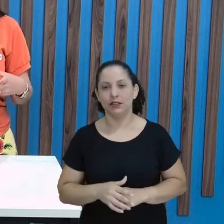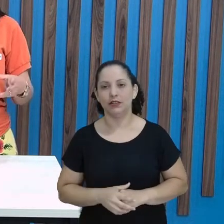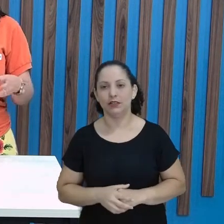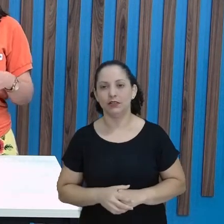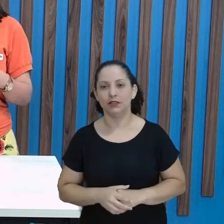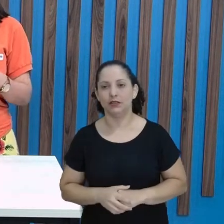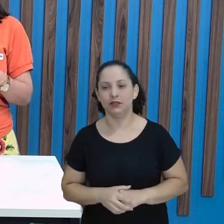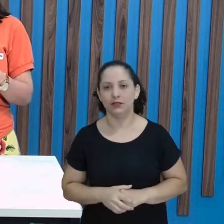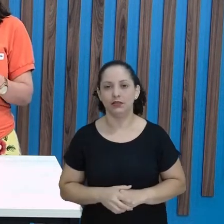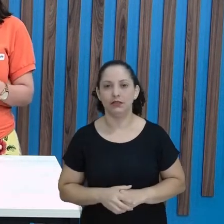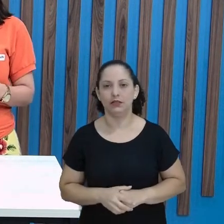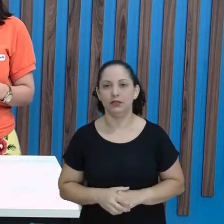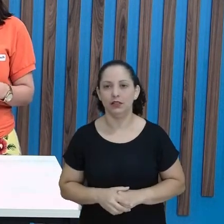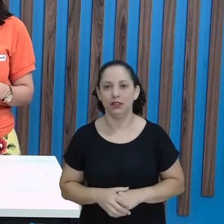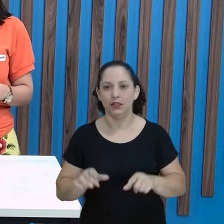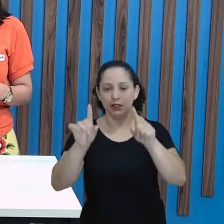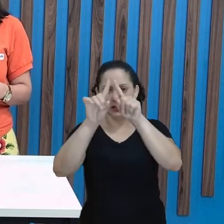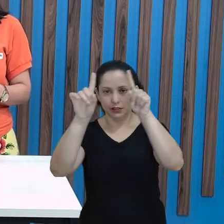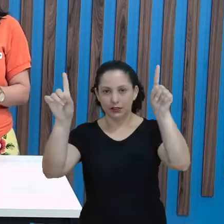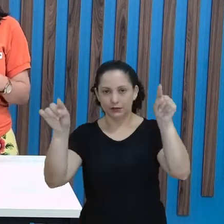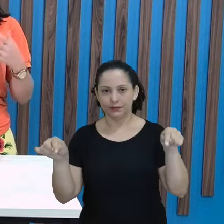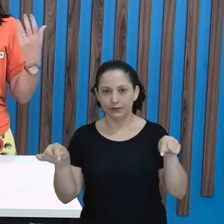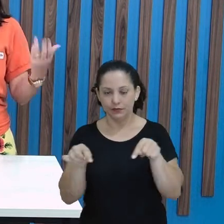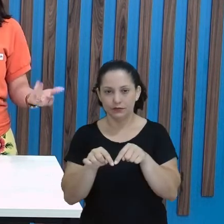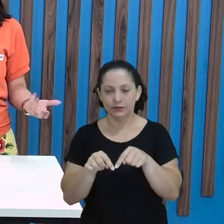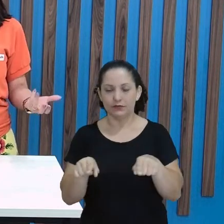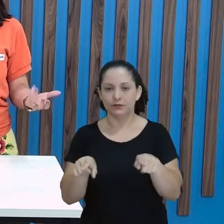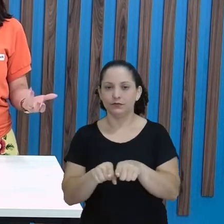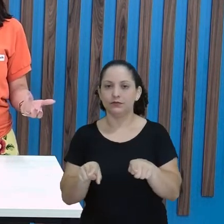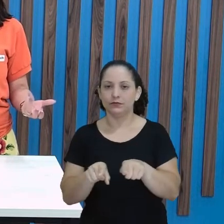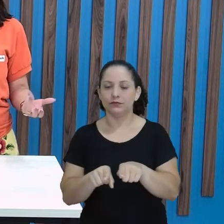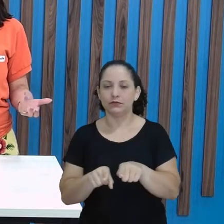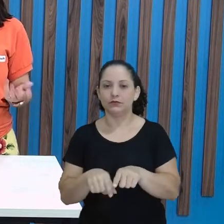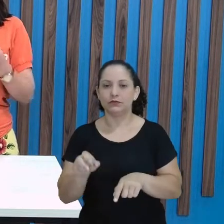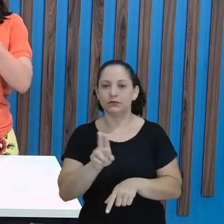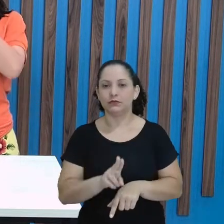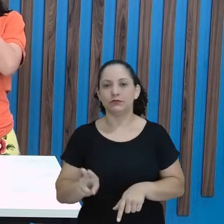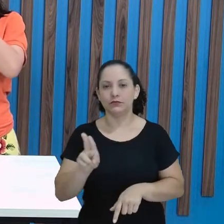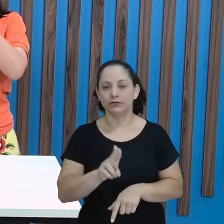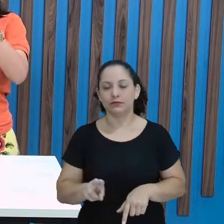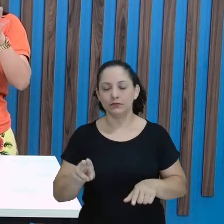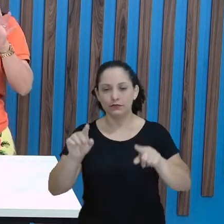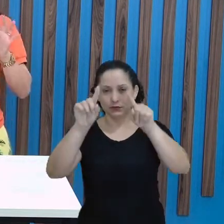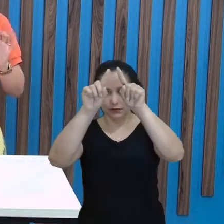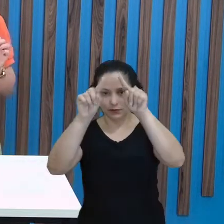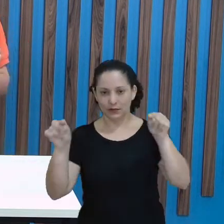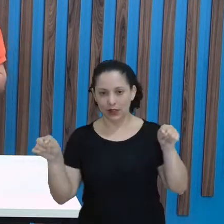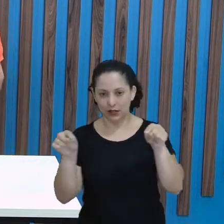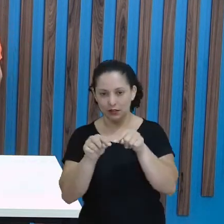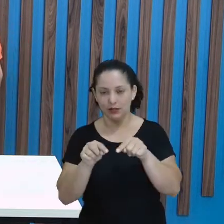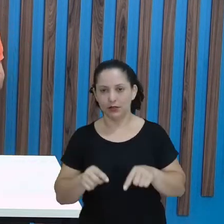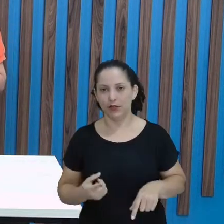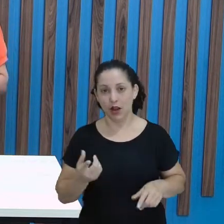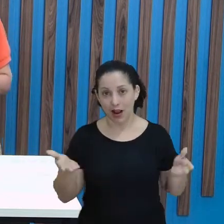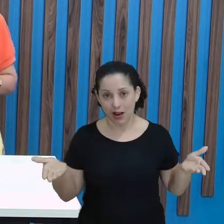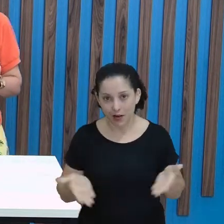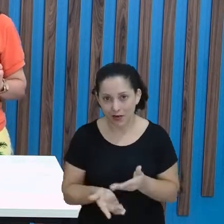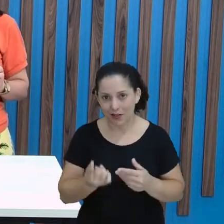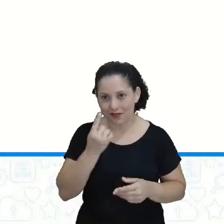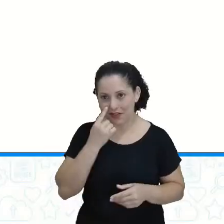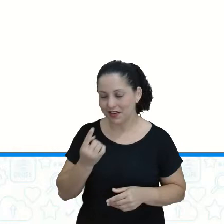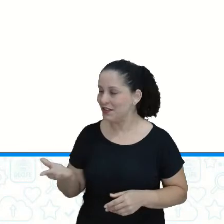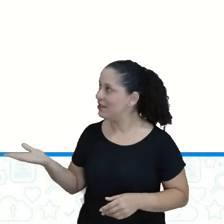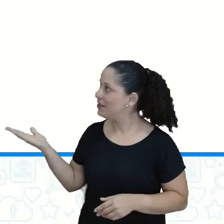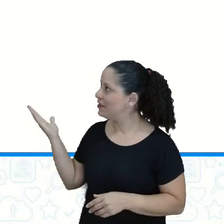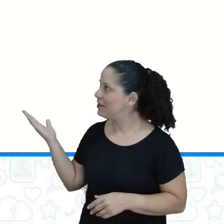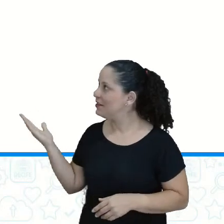gente pode utilizar o quadrado como unidade de medida, também a gente pode usar o triângulo. Observem agora essa figura plana, né?